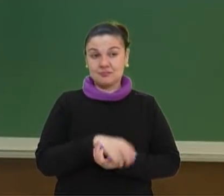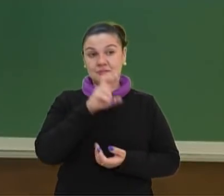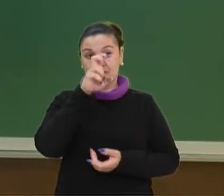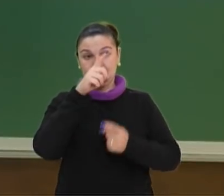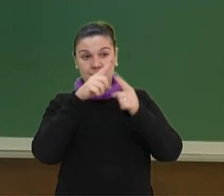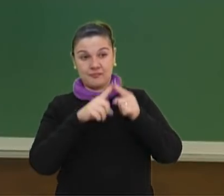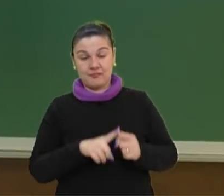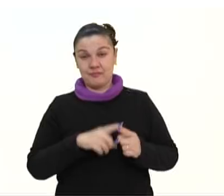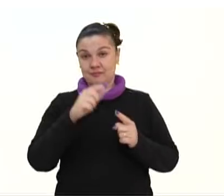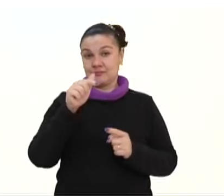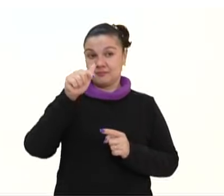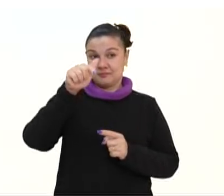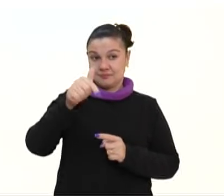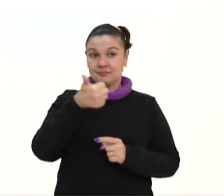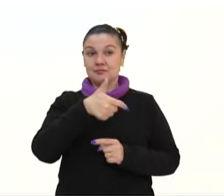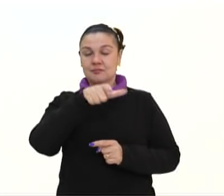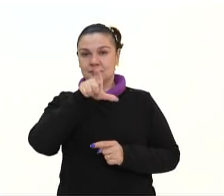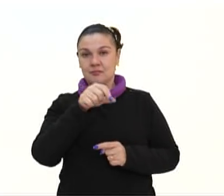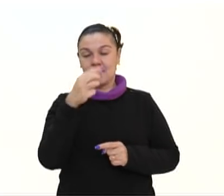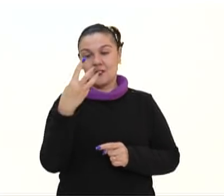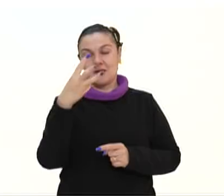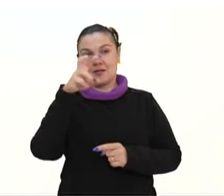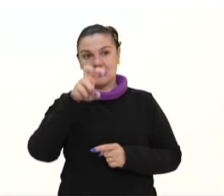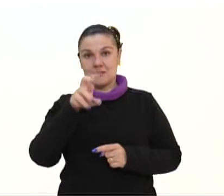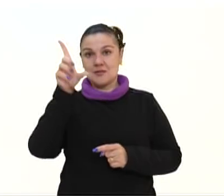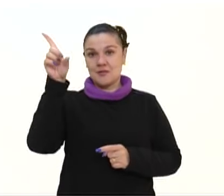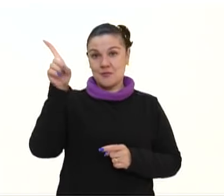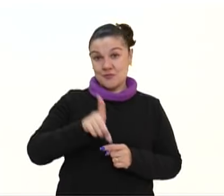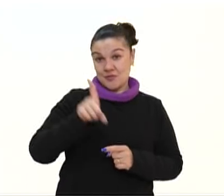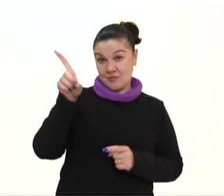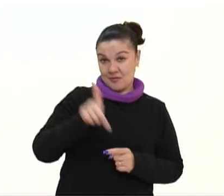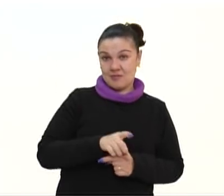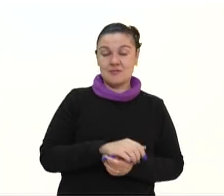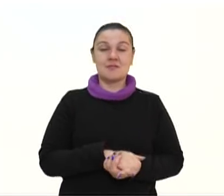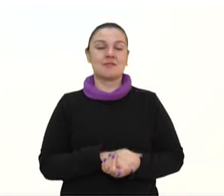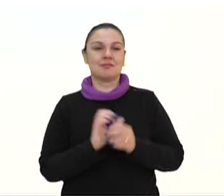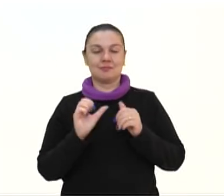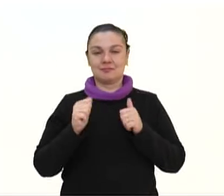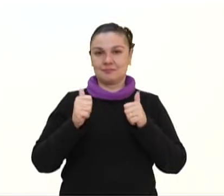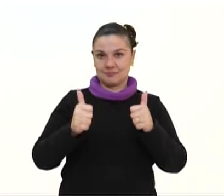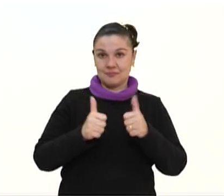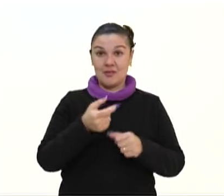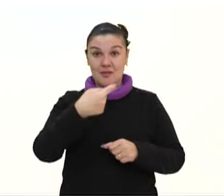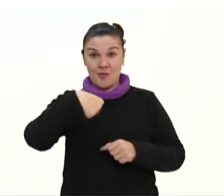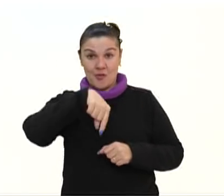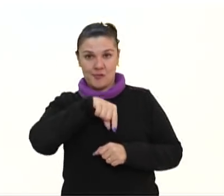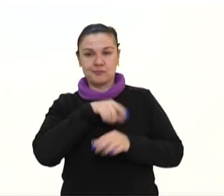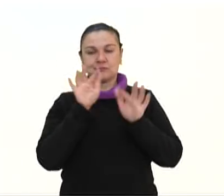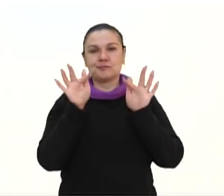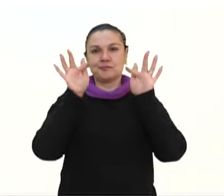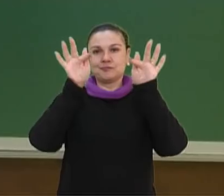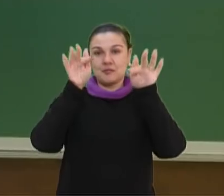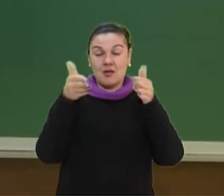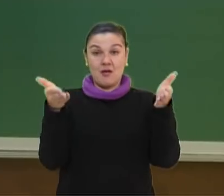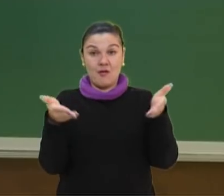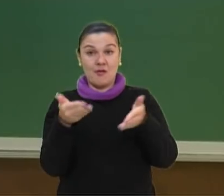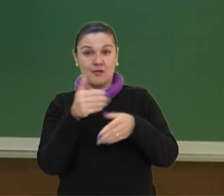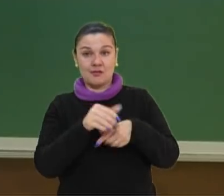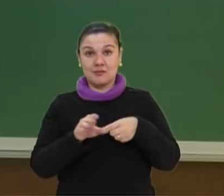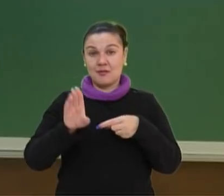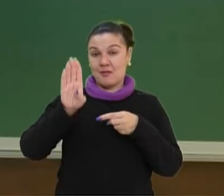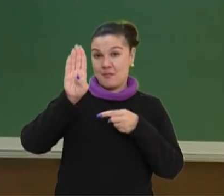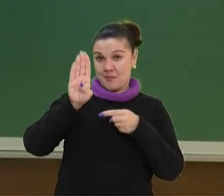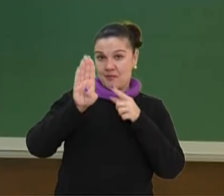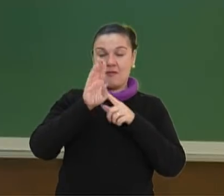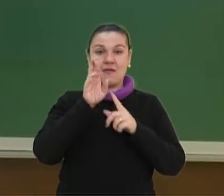que é o heptágono, né, vai dar 35 diagonais. Tá bom? Então, a gente terminou a letra B